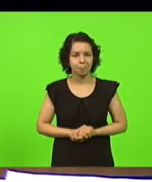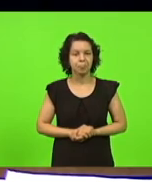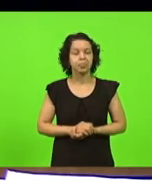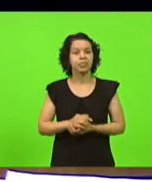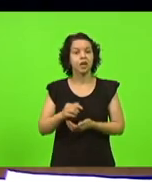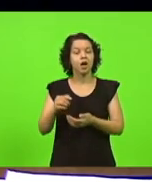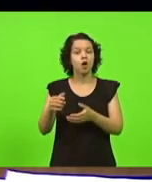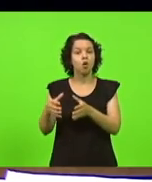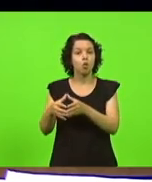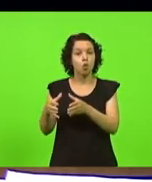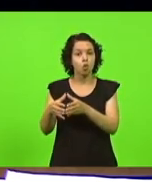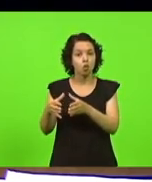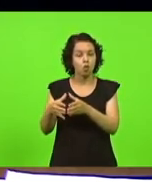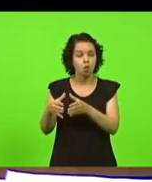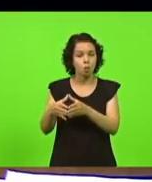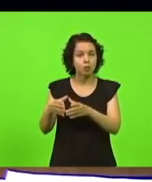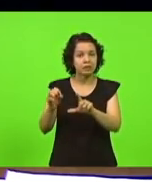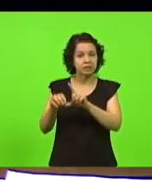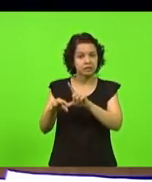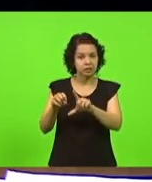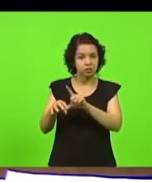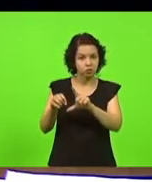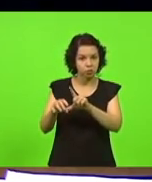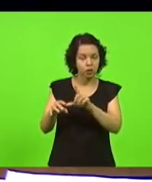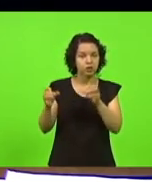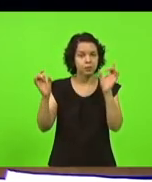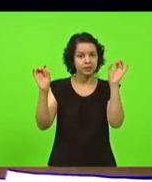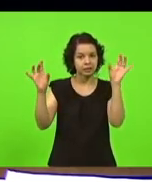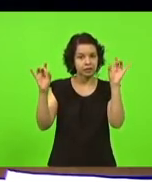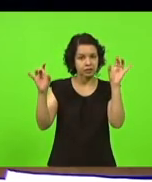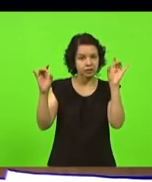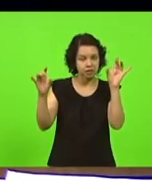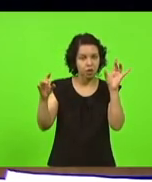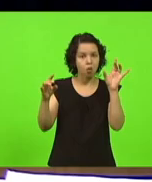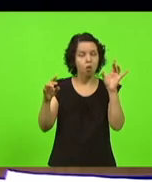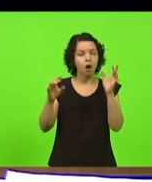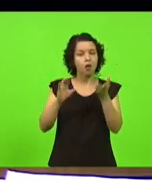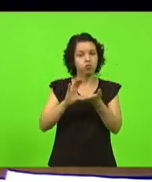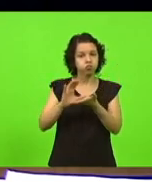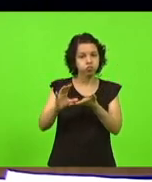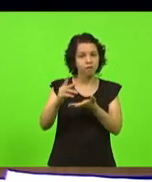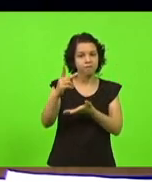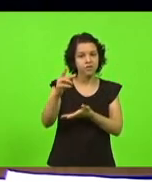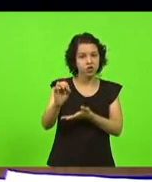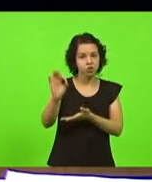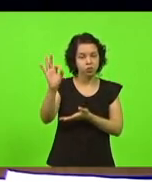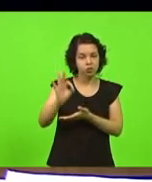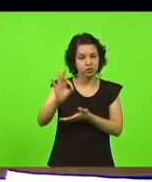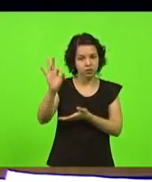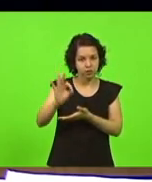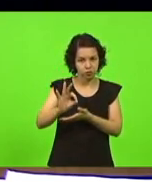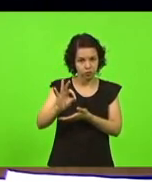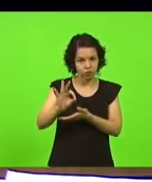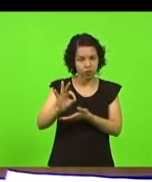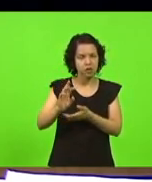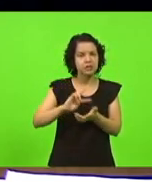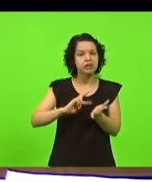20%. 20%. Só que 20% significa o